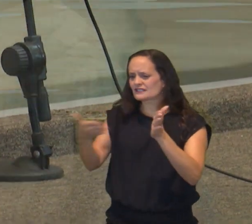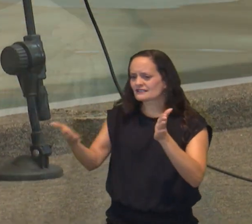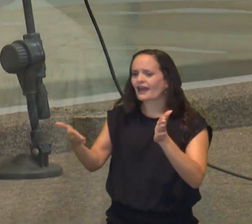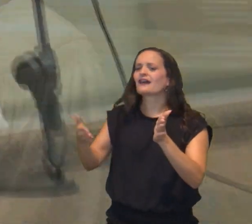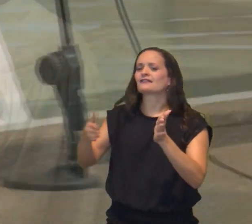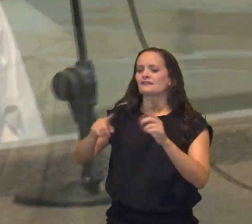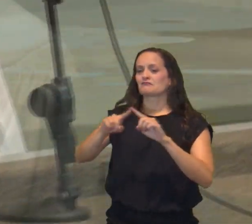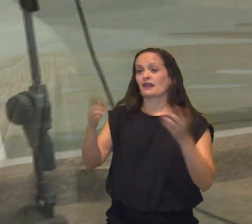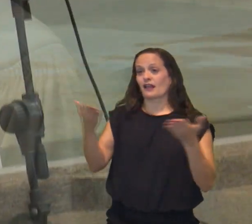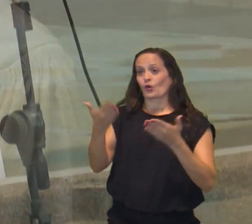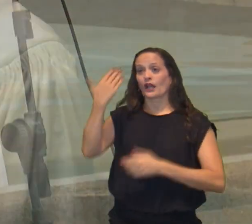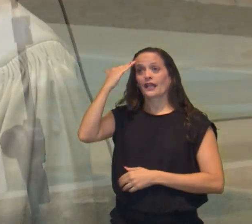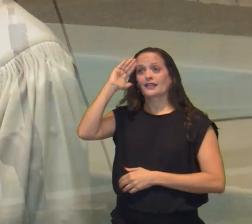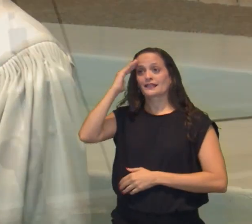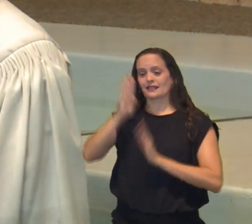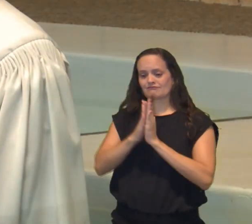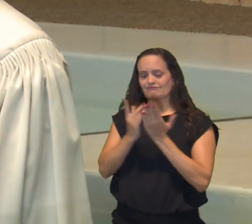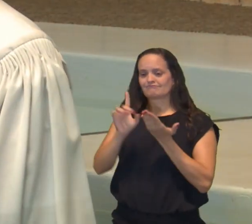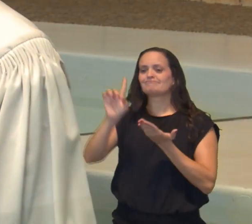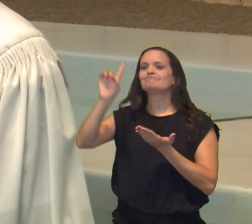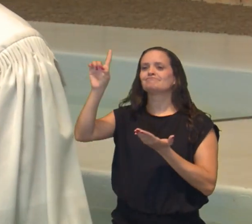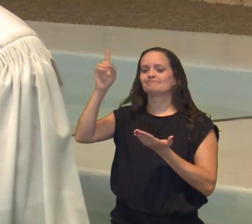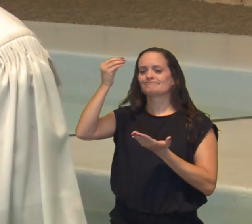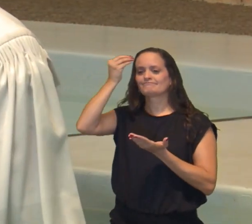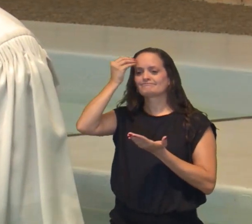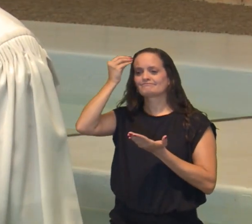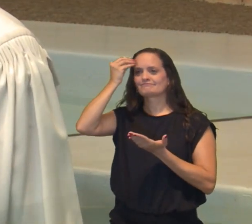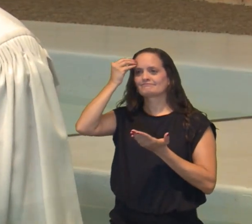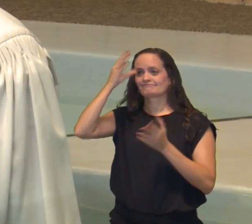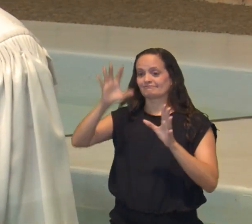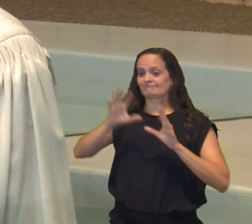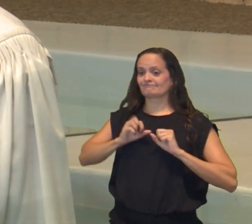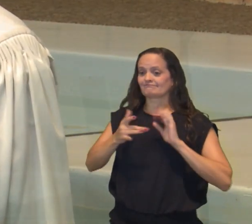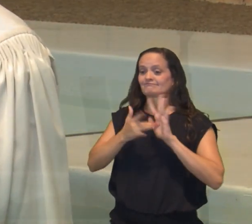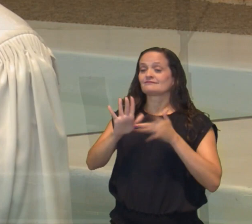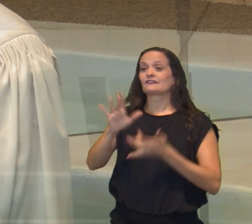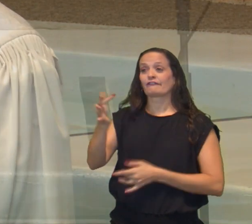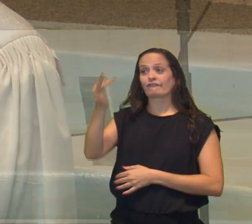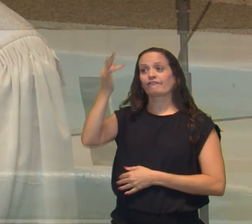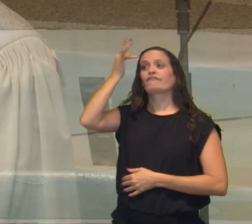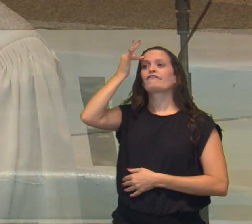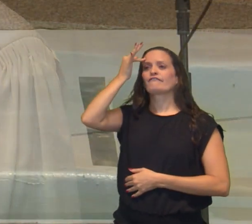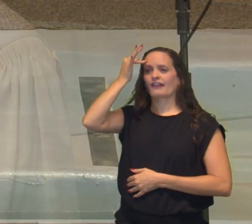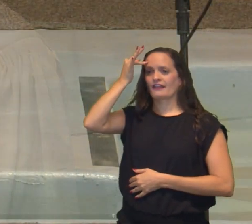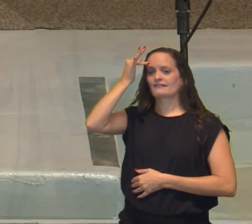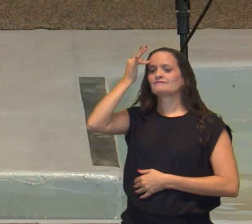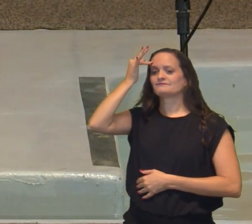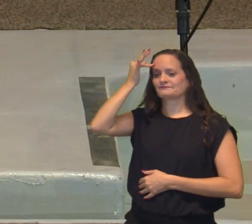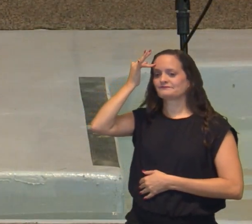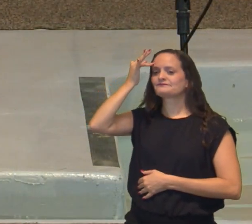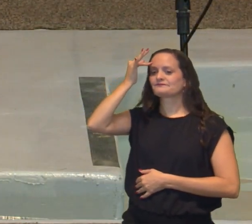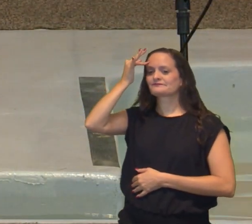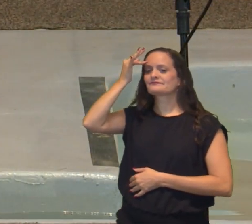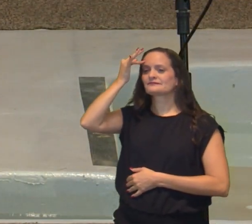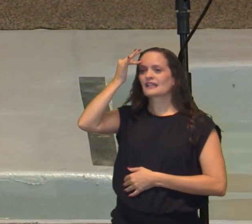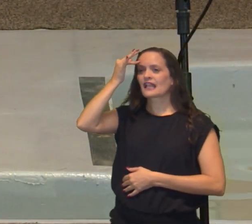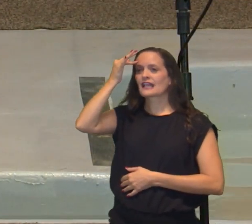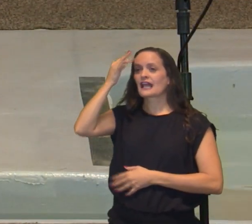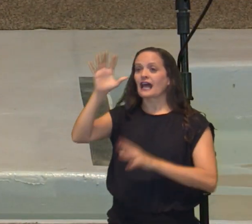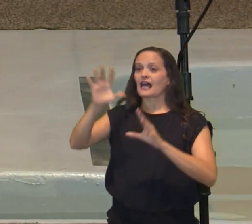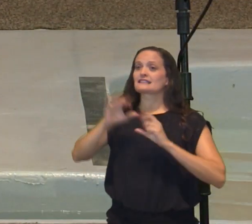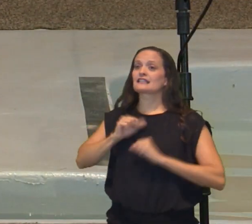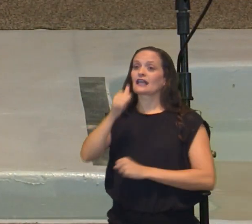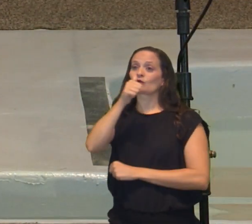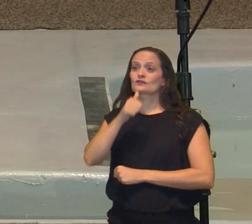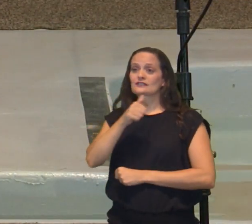Eterno e por isso, numa atitude de fé, aceitaram o sacrifício de Cristo na